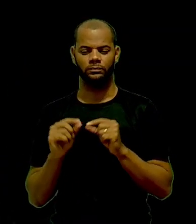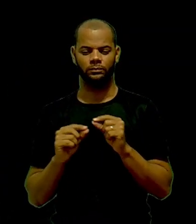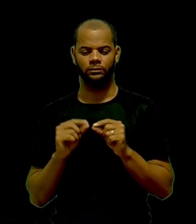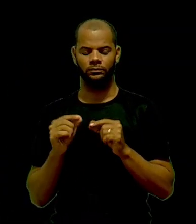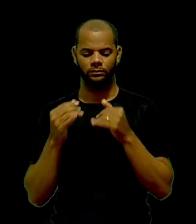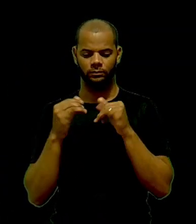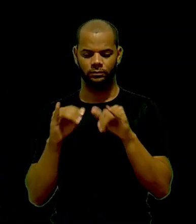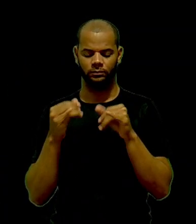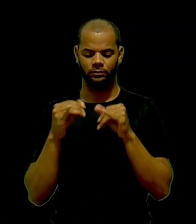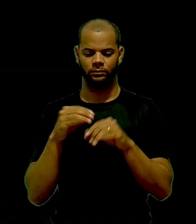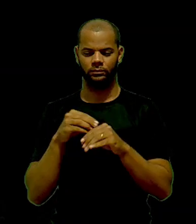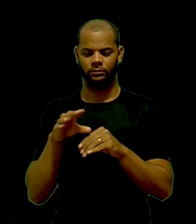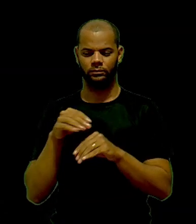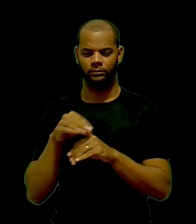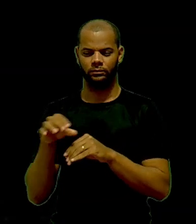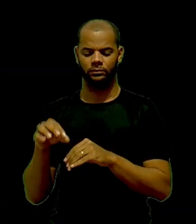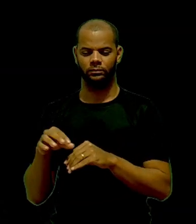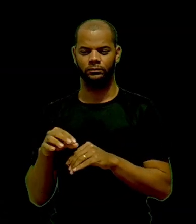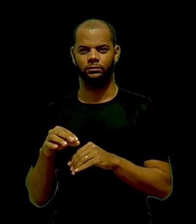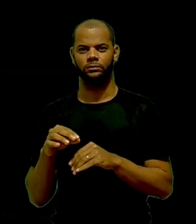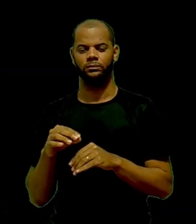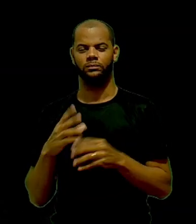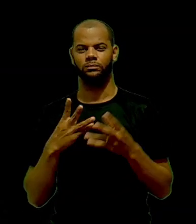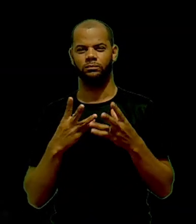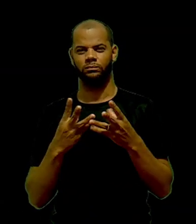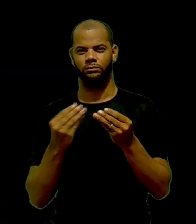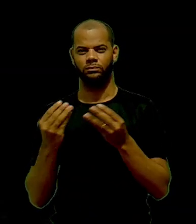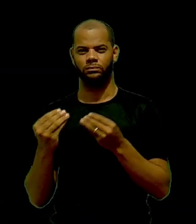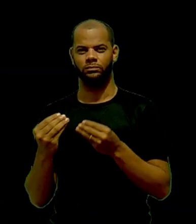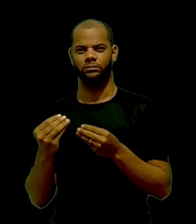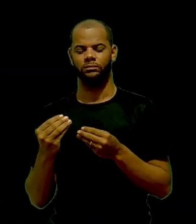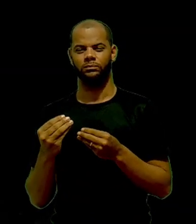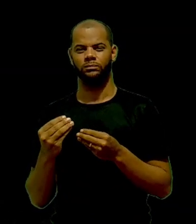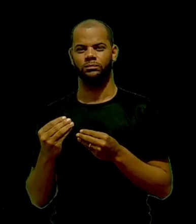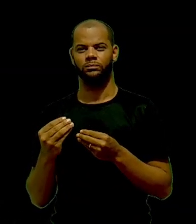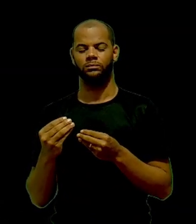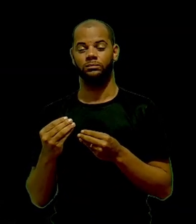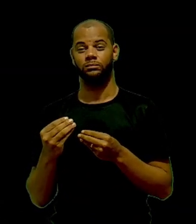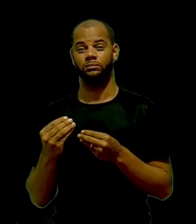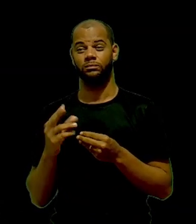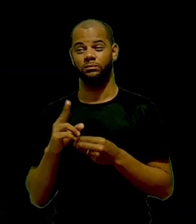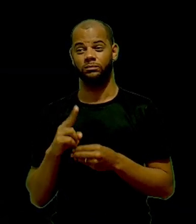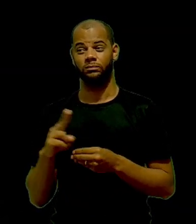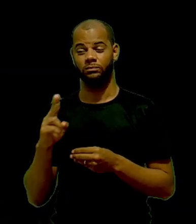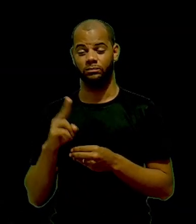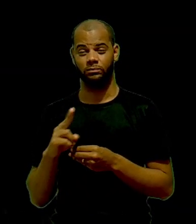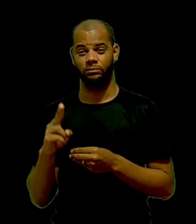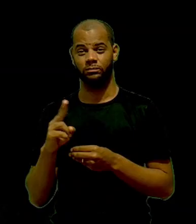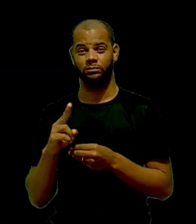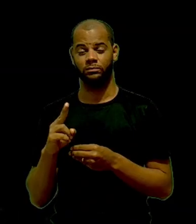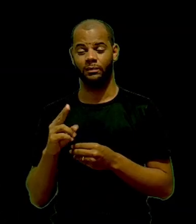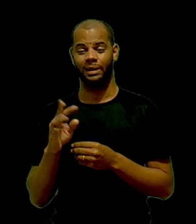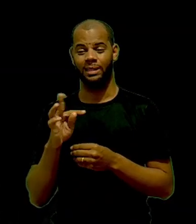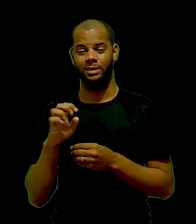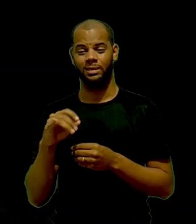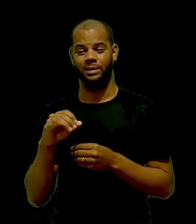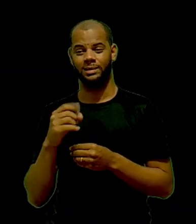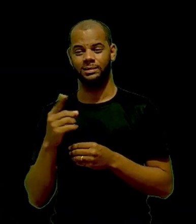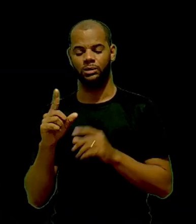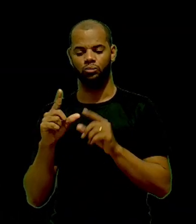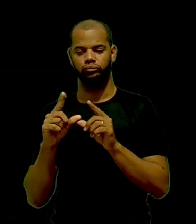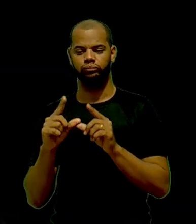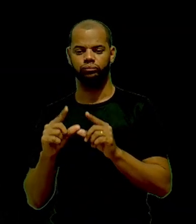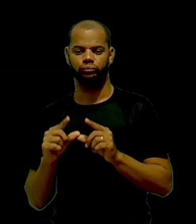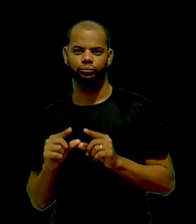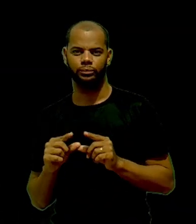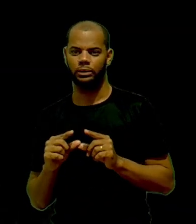transmissão e distribuição. Quando a gente coloca muita geração fotovoltaica, em vez da tensão cair, como era antigamente,